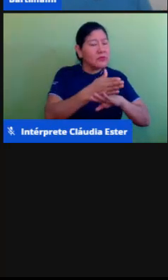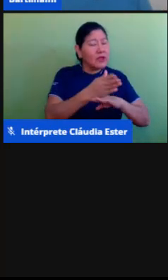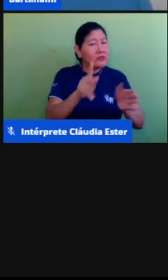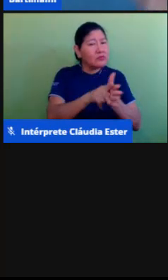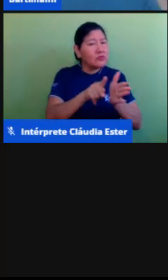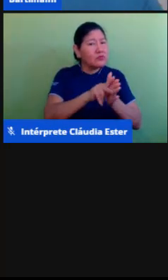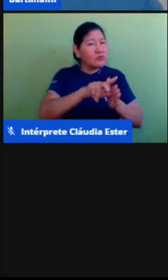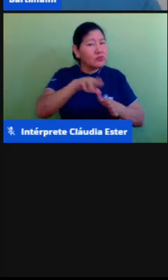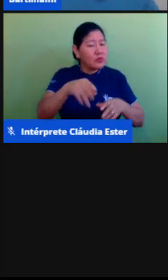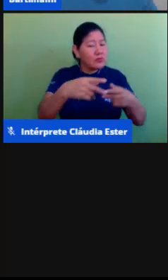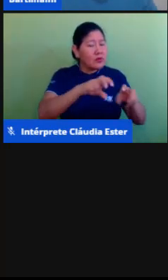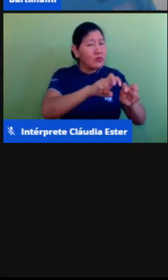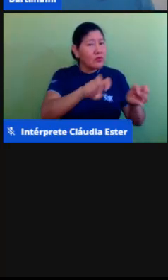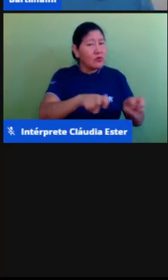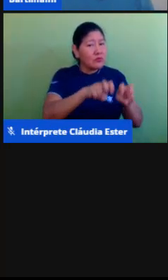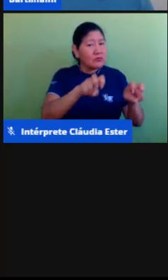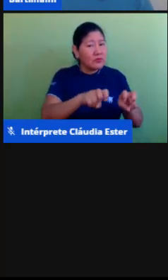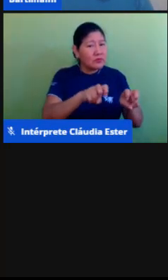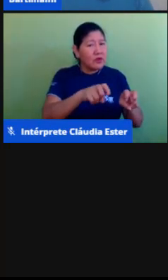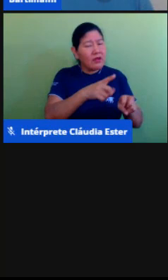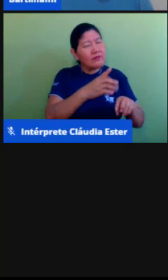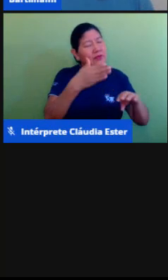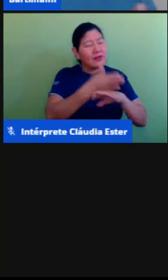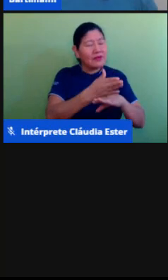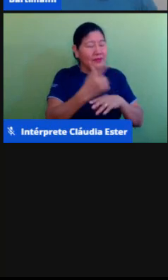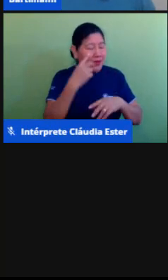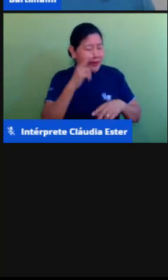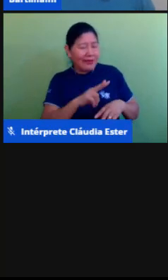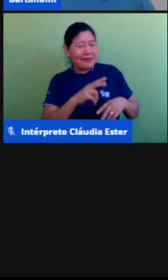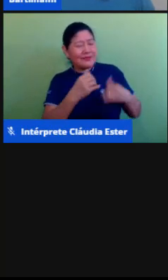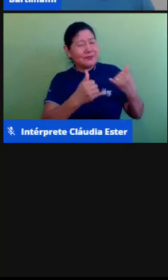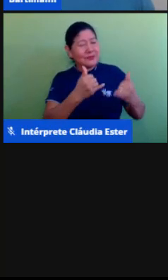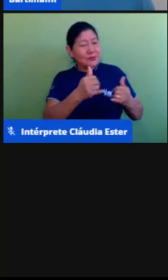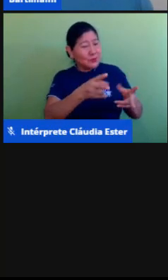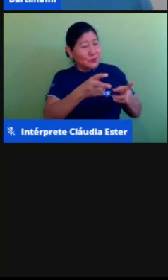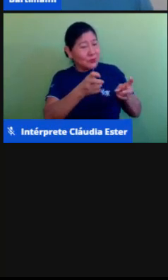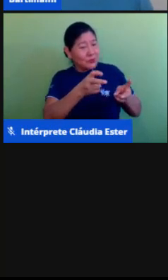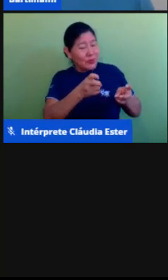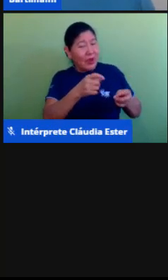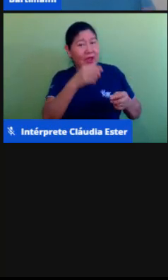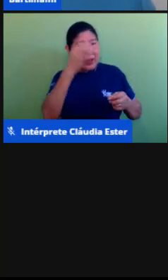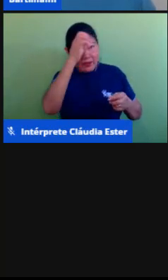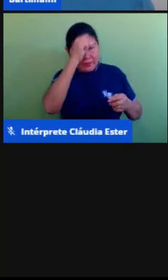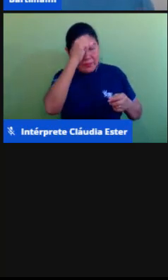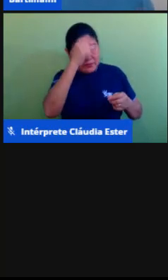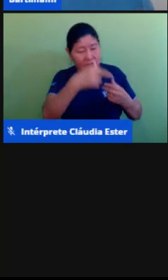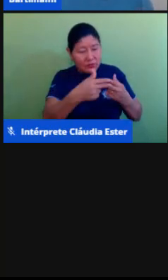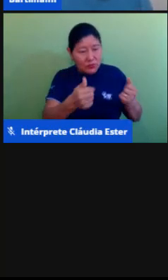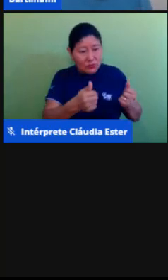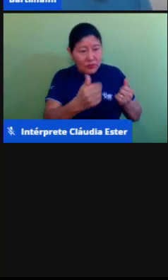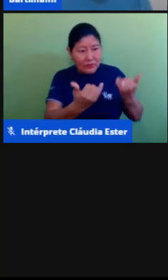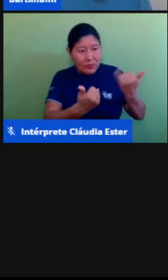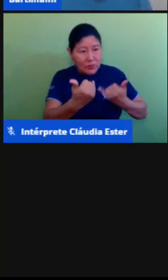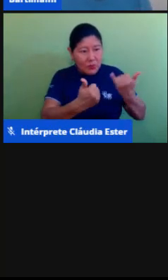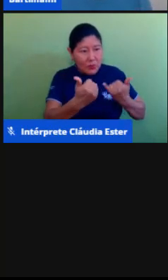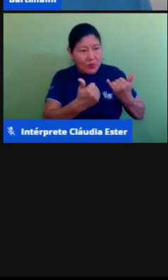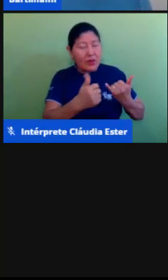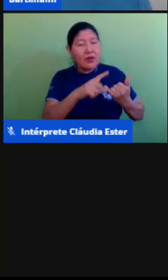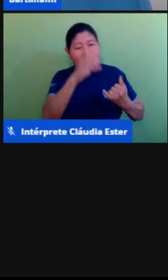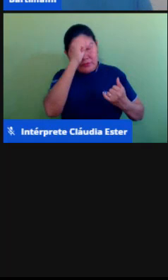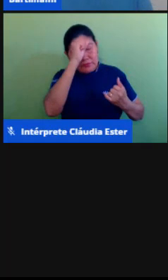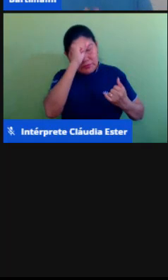professor da universidade falando, depois você vai brincar com o sistema para você aprender e, de fato, extrair aquilo que você